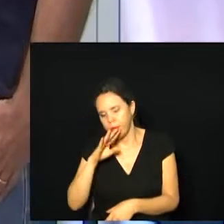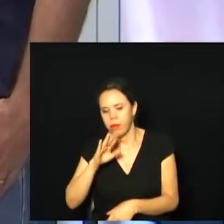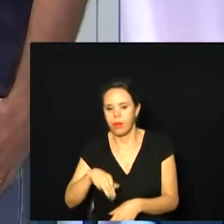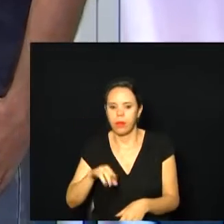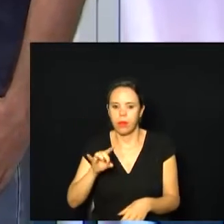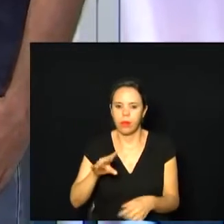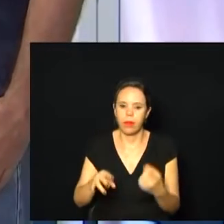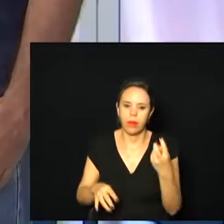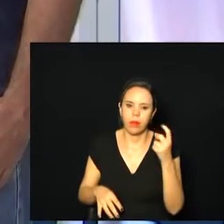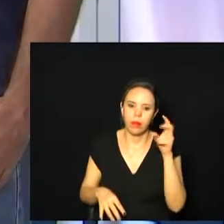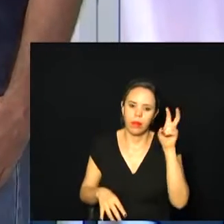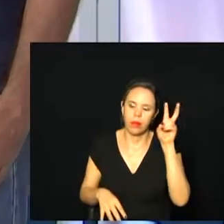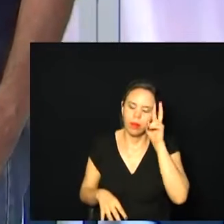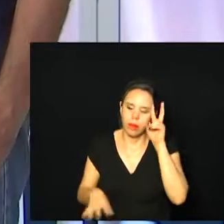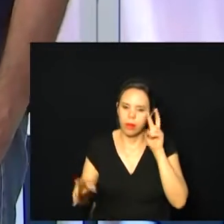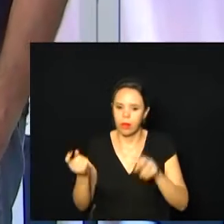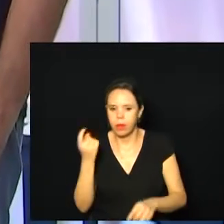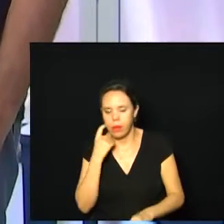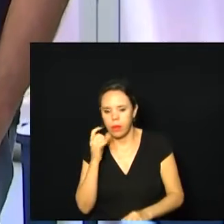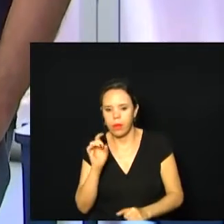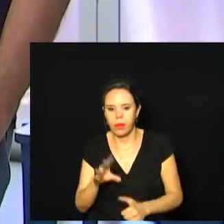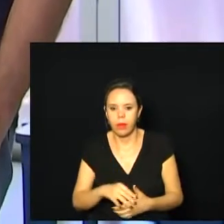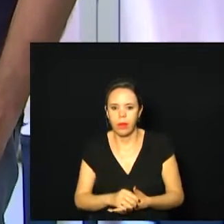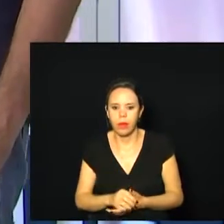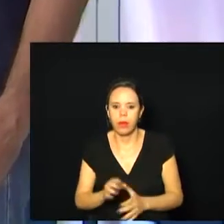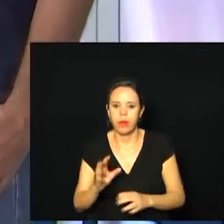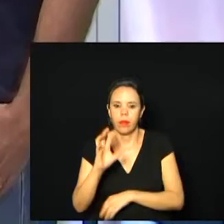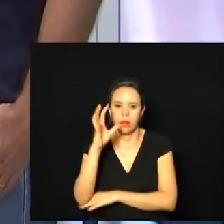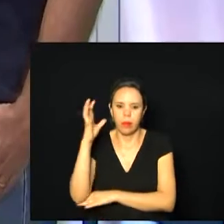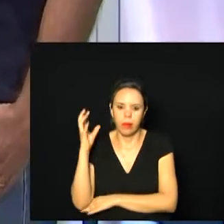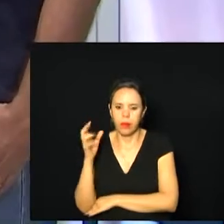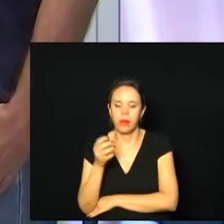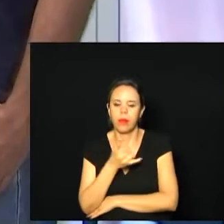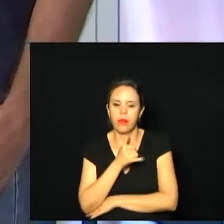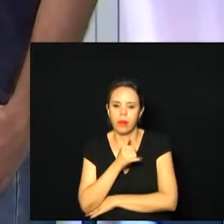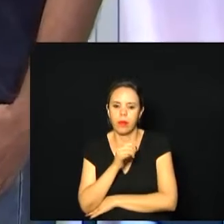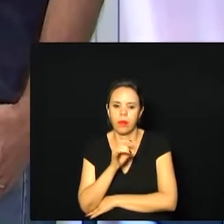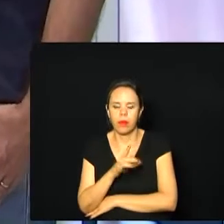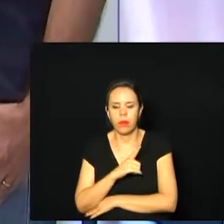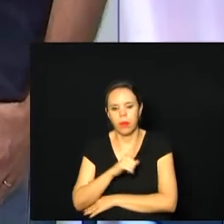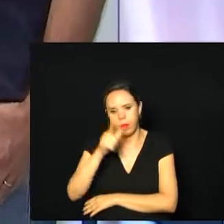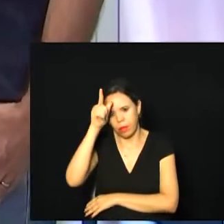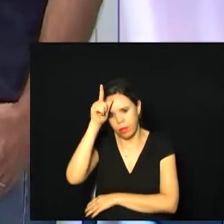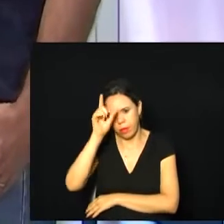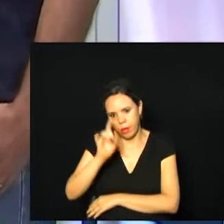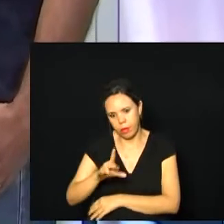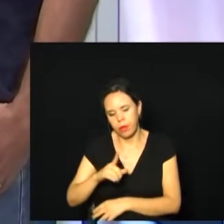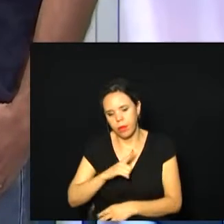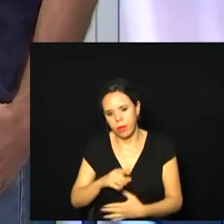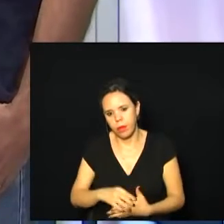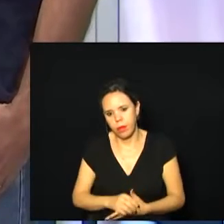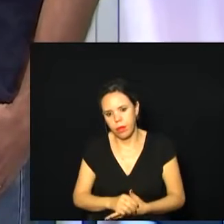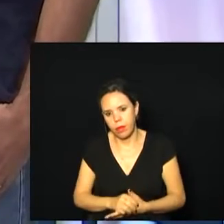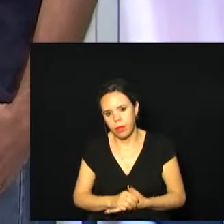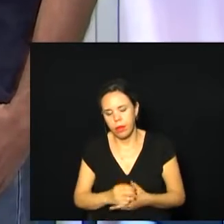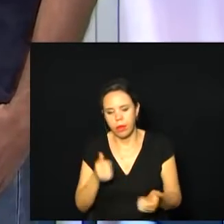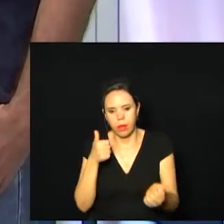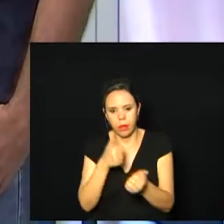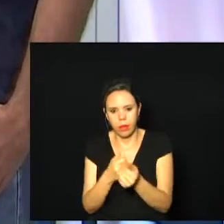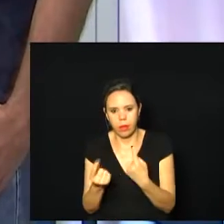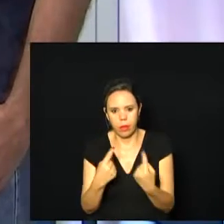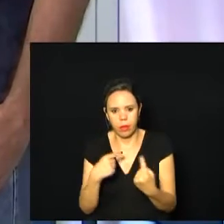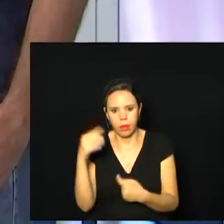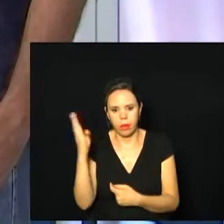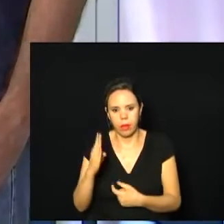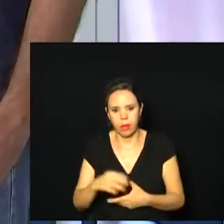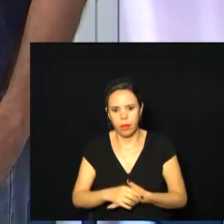segunda a sexta-feira. Tá, esse aqui é o Bosque dos Italianos. Né? Tem o Bosque dos Alemães aqui. Tem o Bosque dos Alemães, mais próximo da Avenida